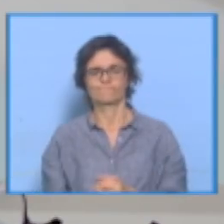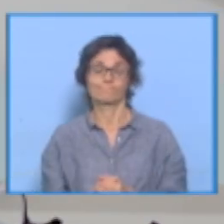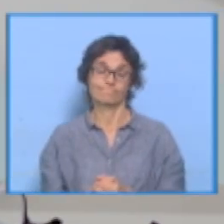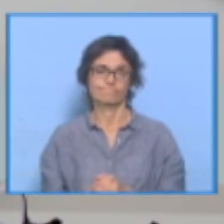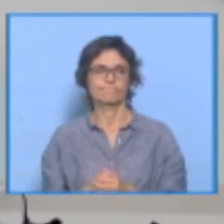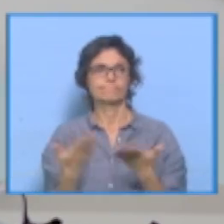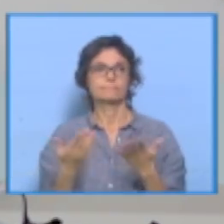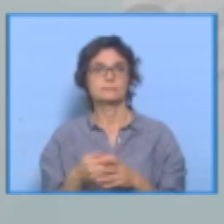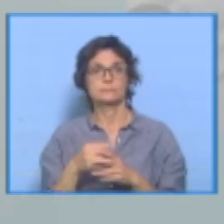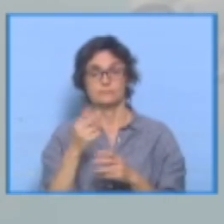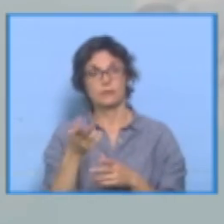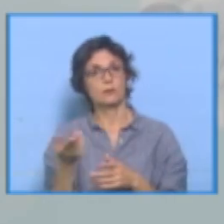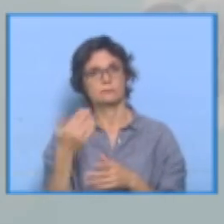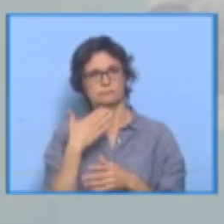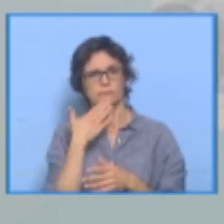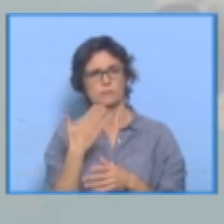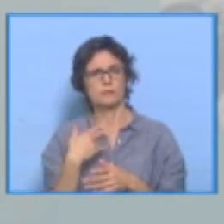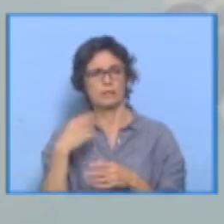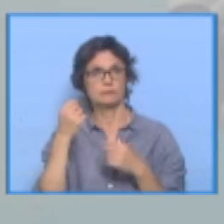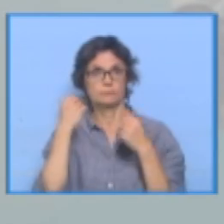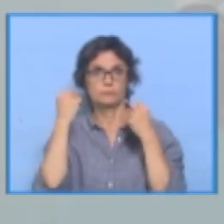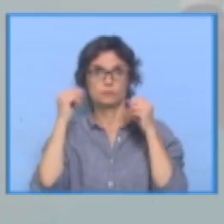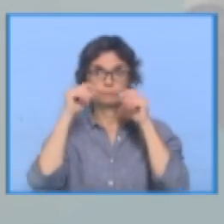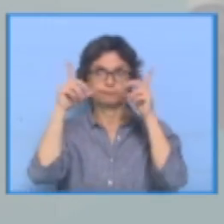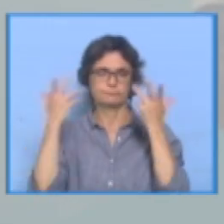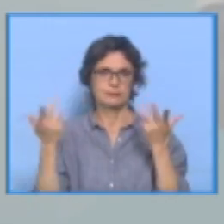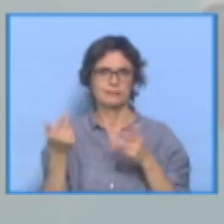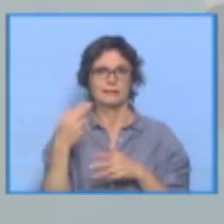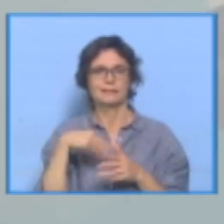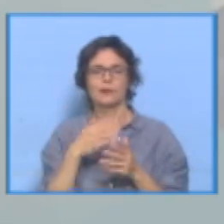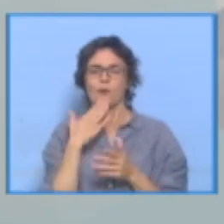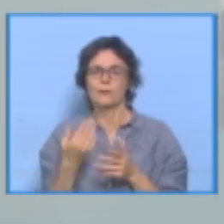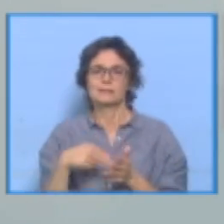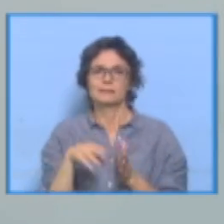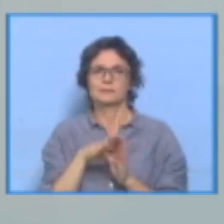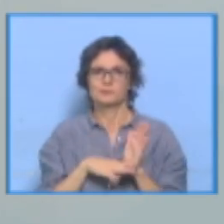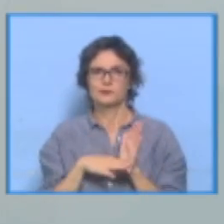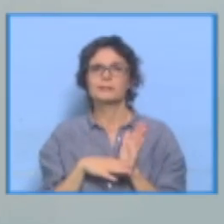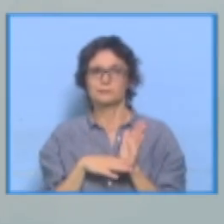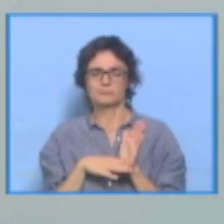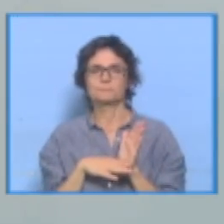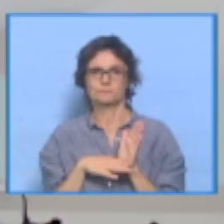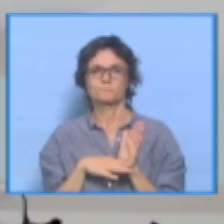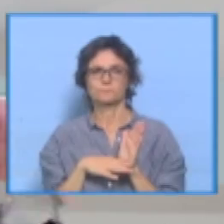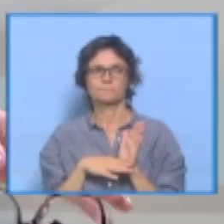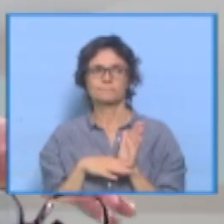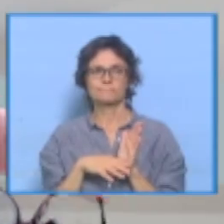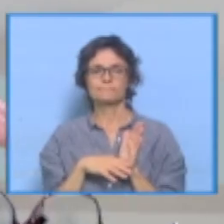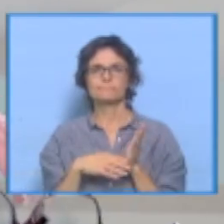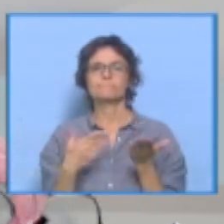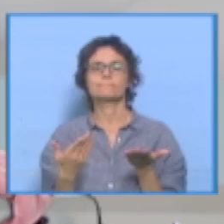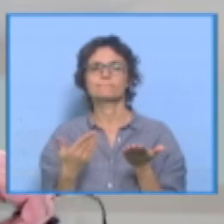Fica esse alerta na análise de Graça Franco aqui no programa Eclésia. Muito obrigado por ter estado Graça no nosso